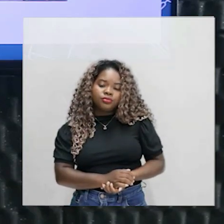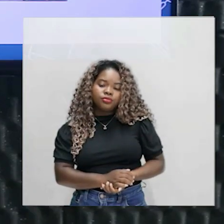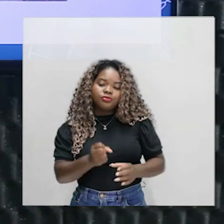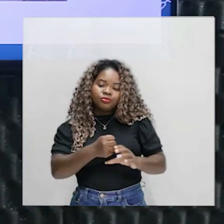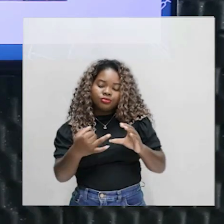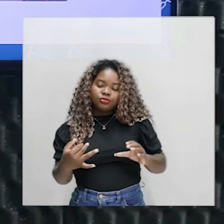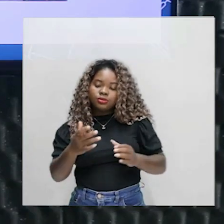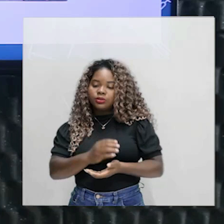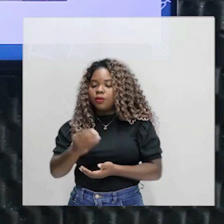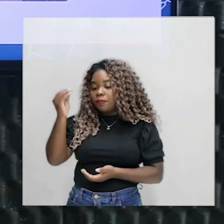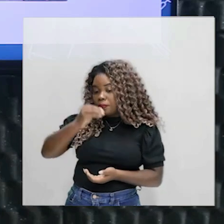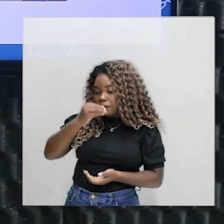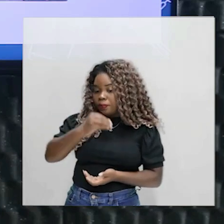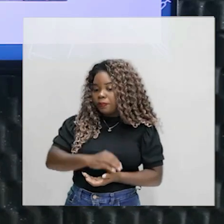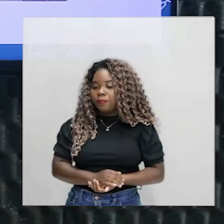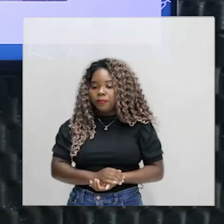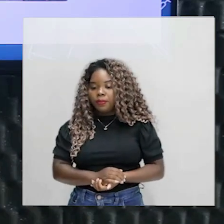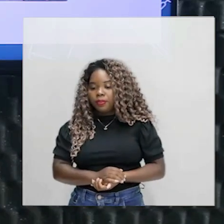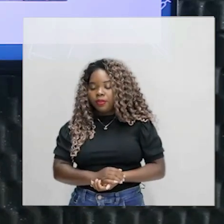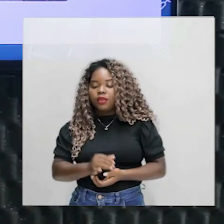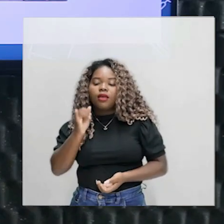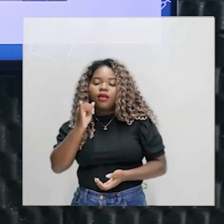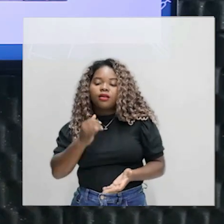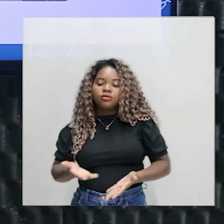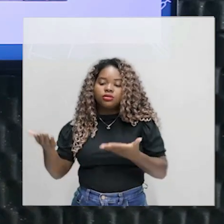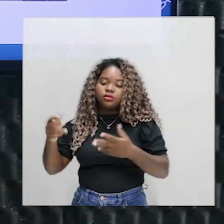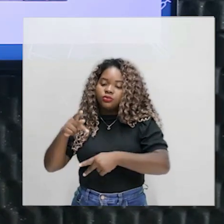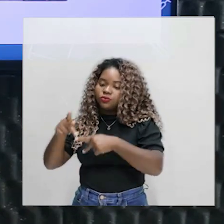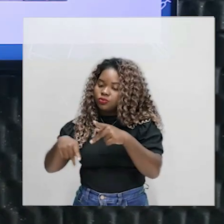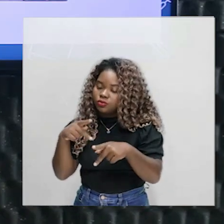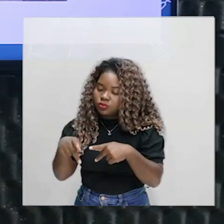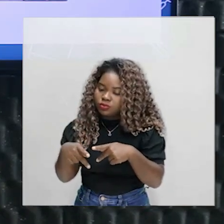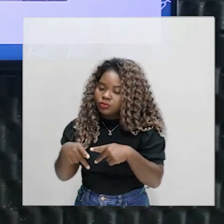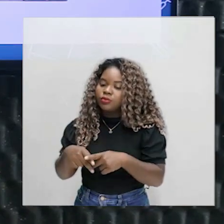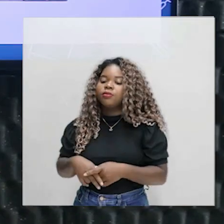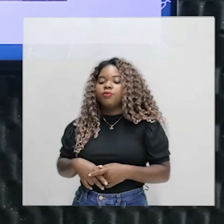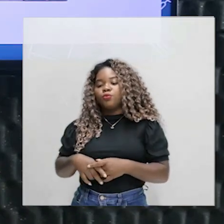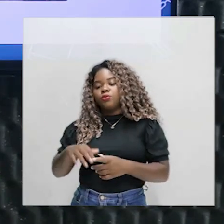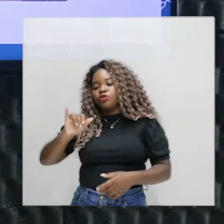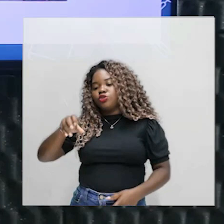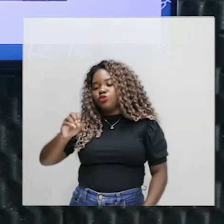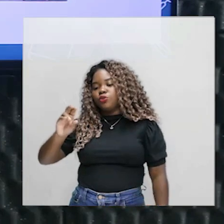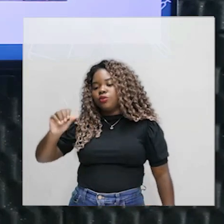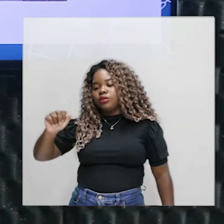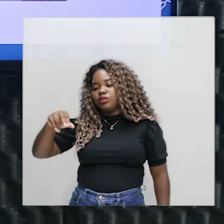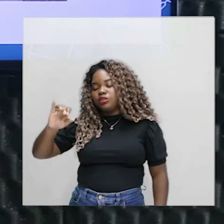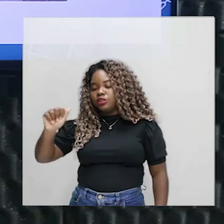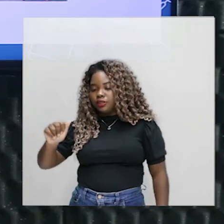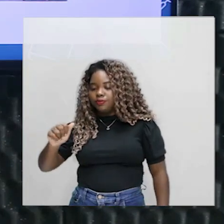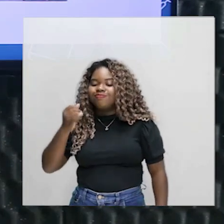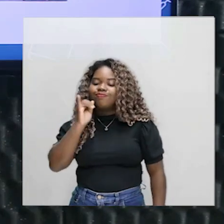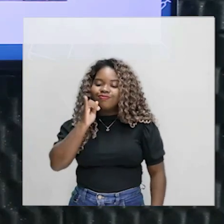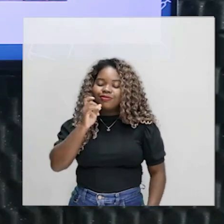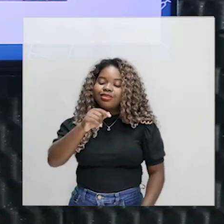fenótipos médios por exemplo Vamos citar aqui ó tem uma população de joaninhas tá veja Quem são os